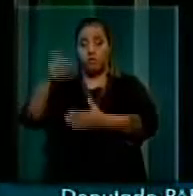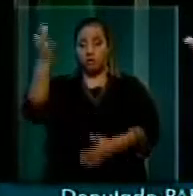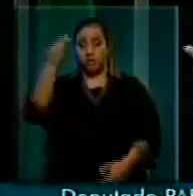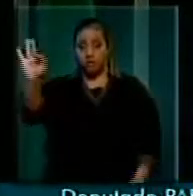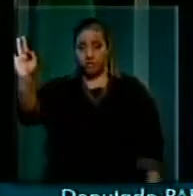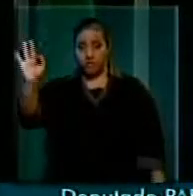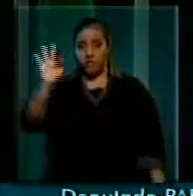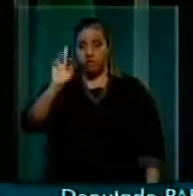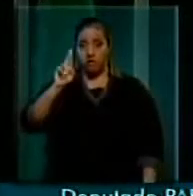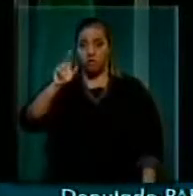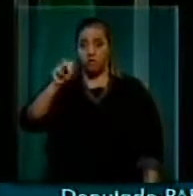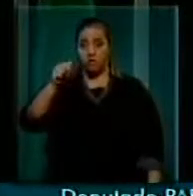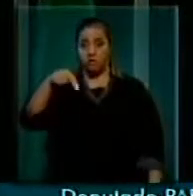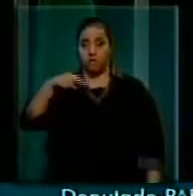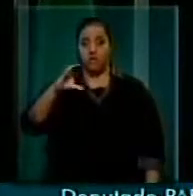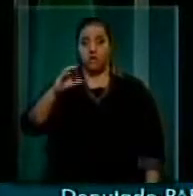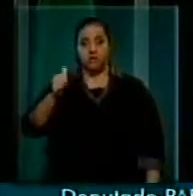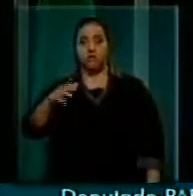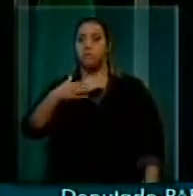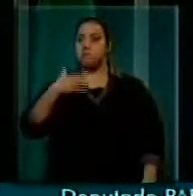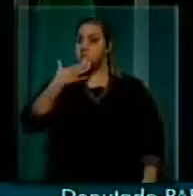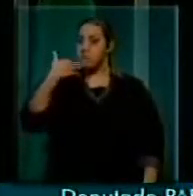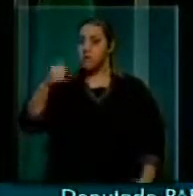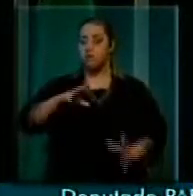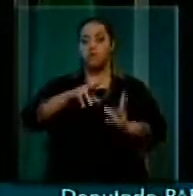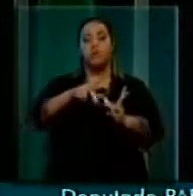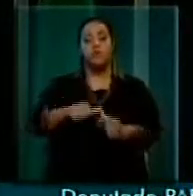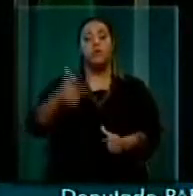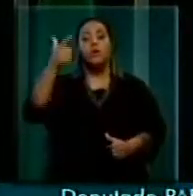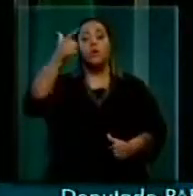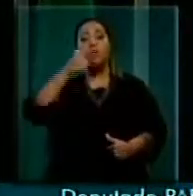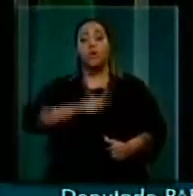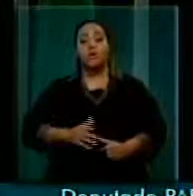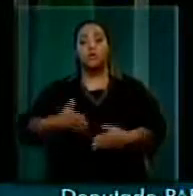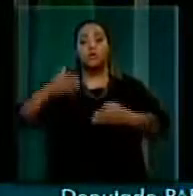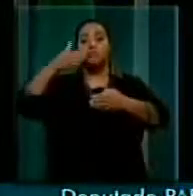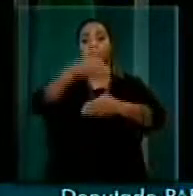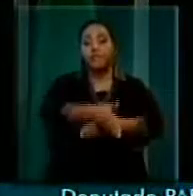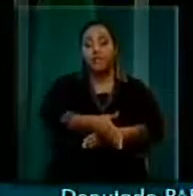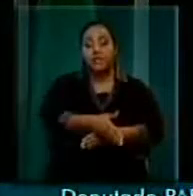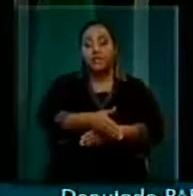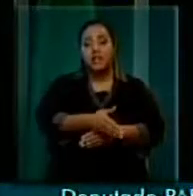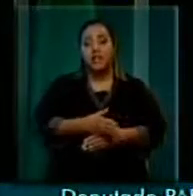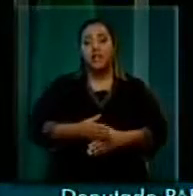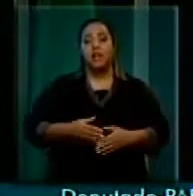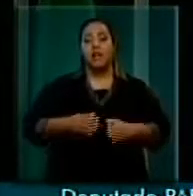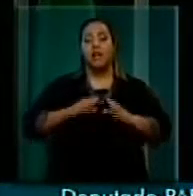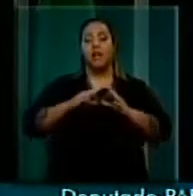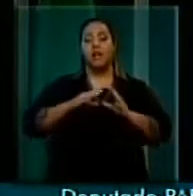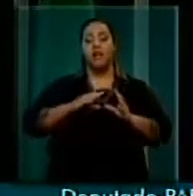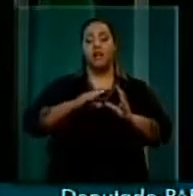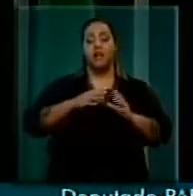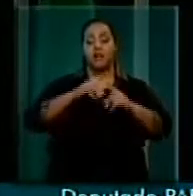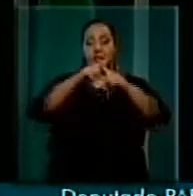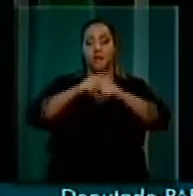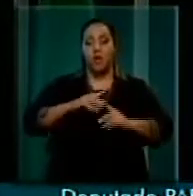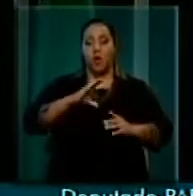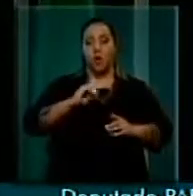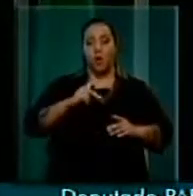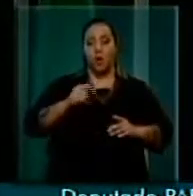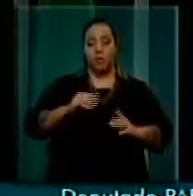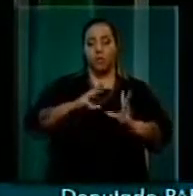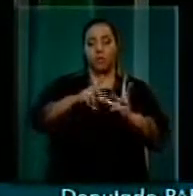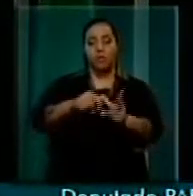uma das melhores do mundo, sem dúvida alguma, conseguiu sua classificação para a Copa do Mundo de modo ilícito, de